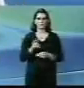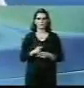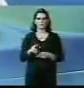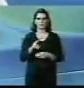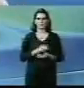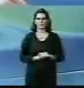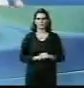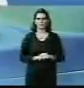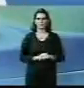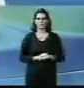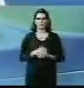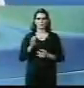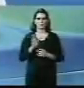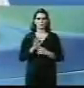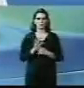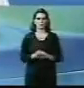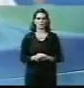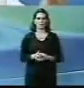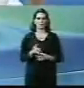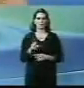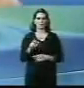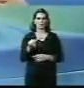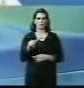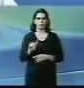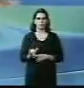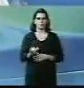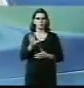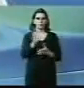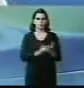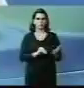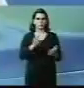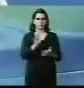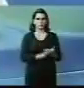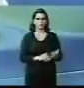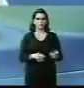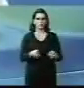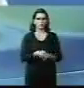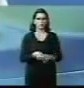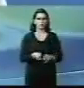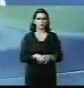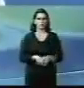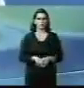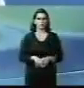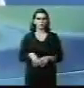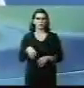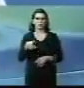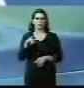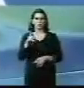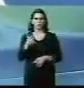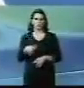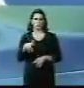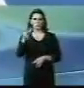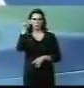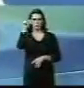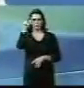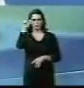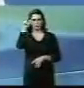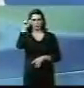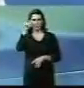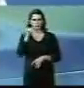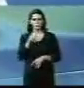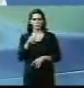Squid possibilitar esse recurso de proxy, de baixar as páginas, fazer cache, o DanceGuard, ele dá